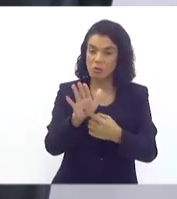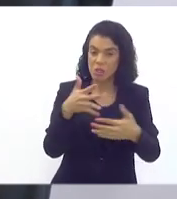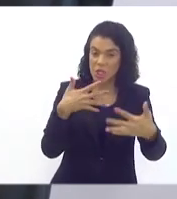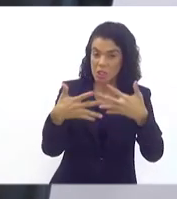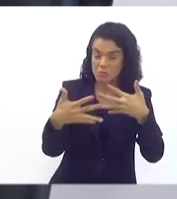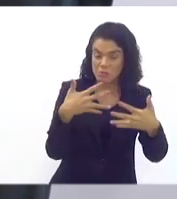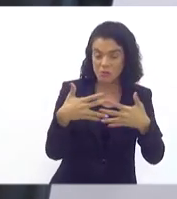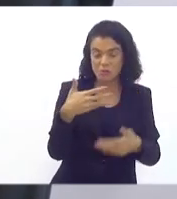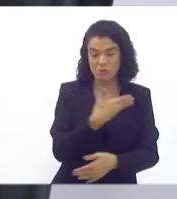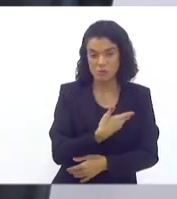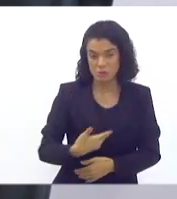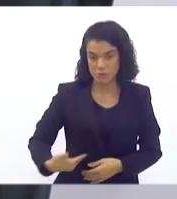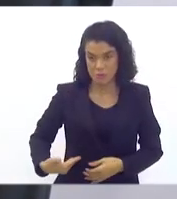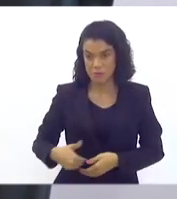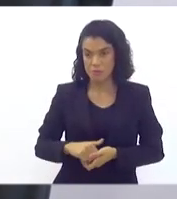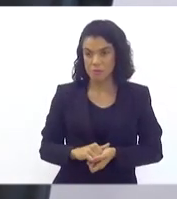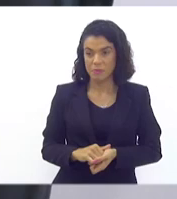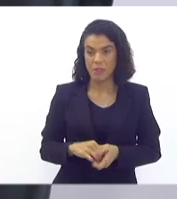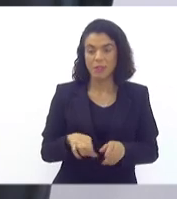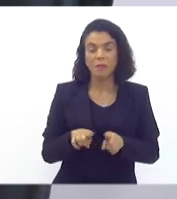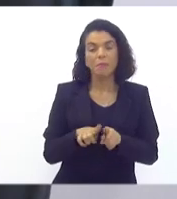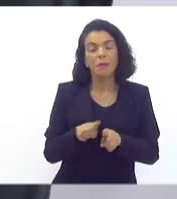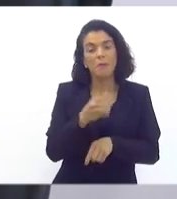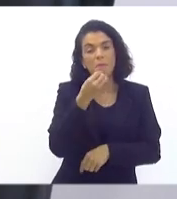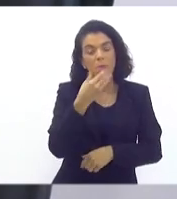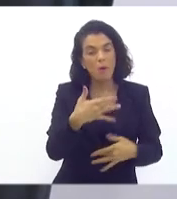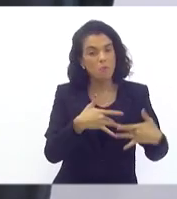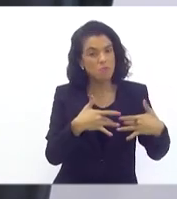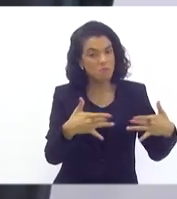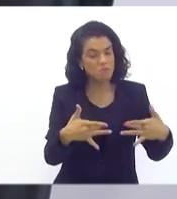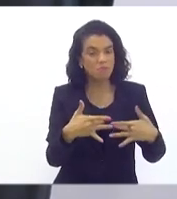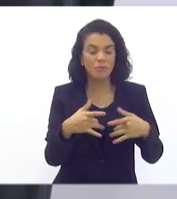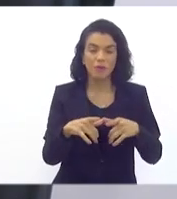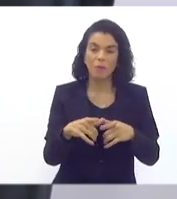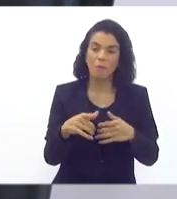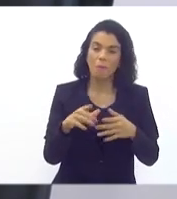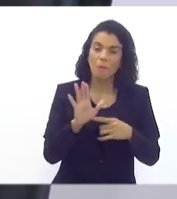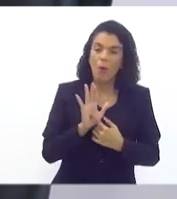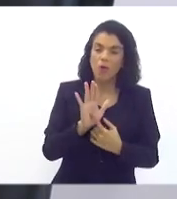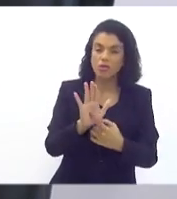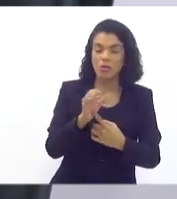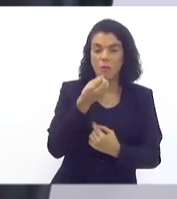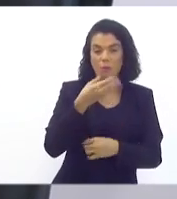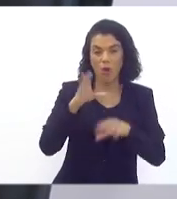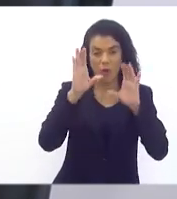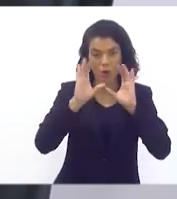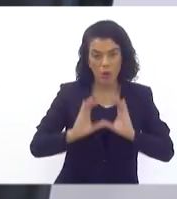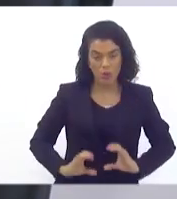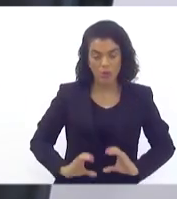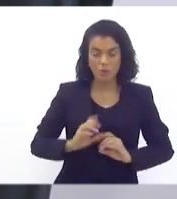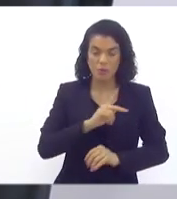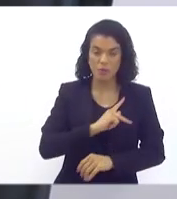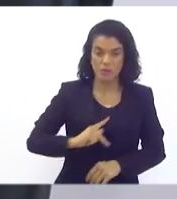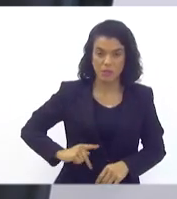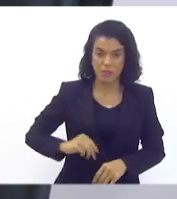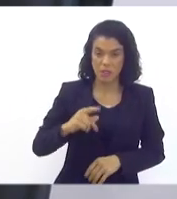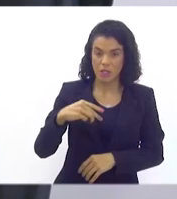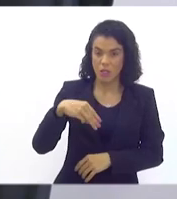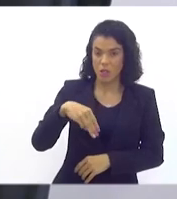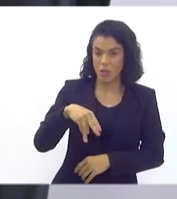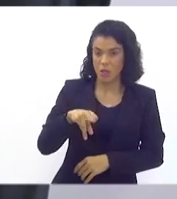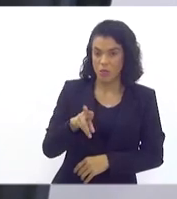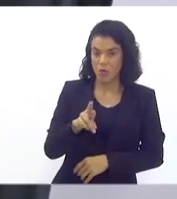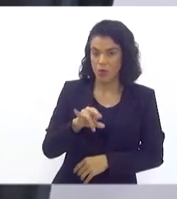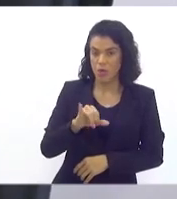primeiro lugar aqui a boa vontade a bonomia mais uma vez destacando a boa conduta do presidente Murilo no sentido